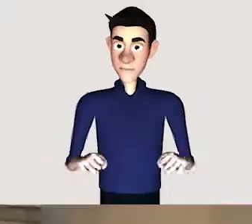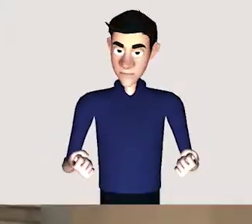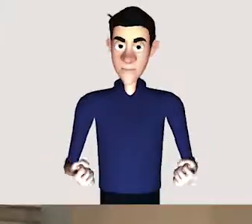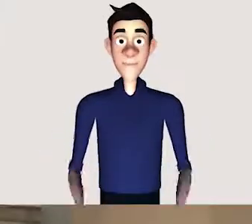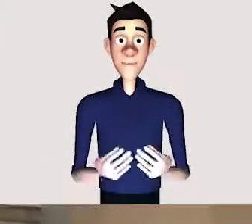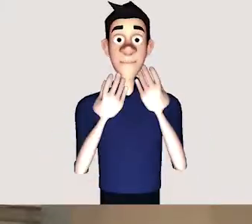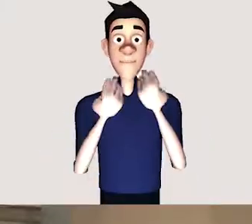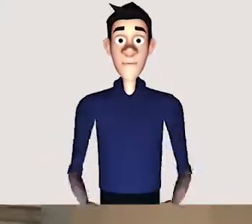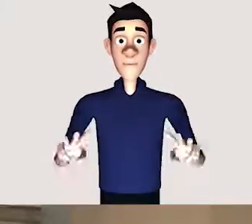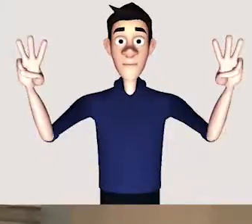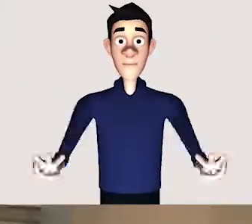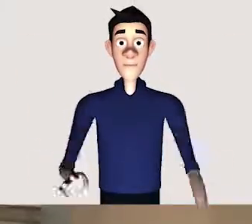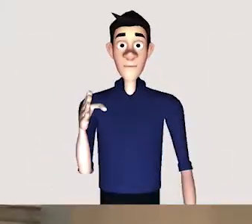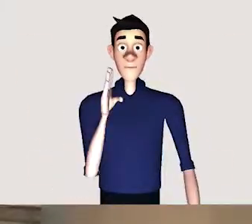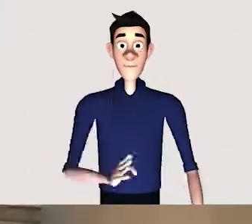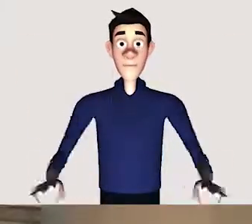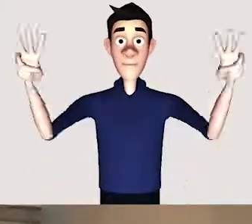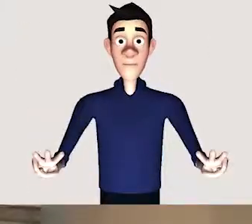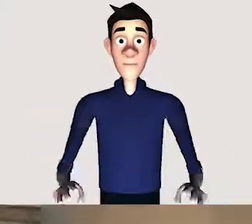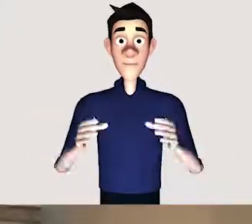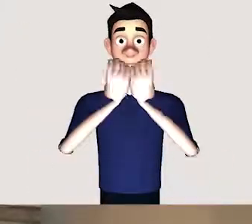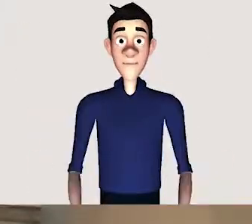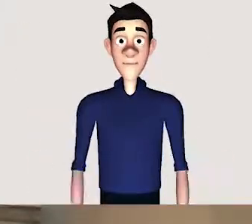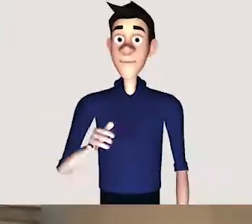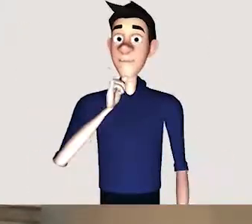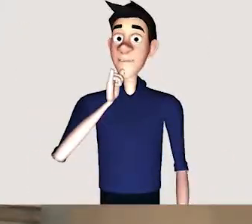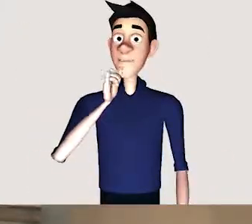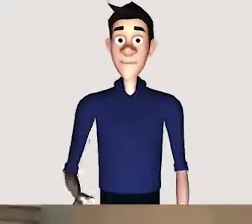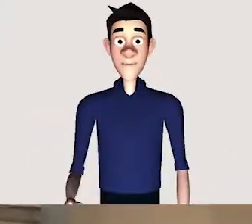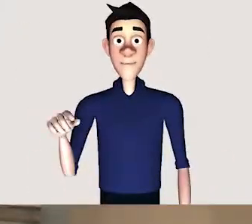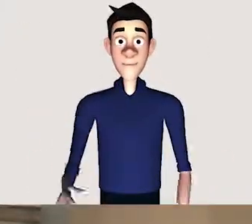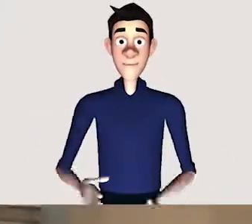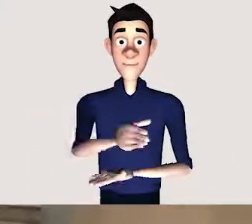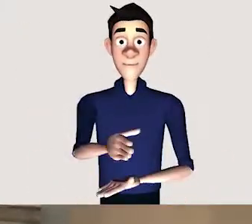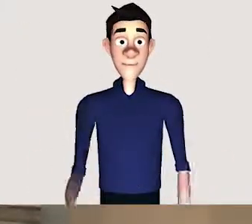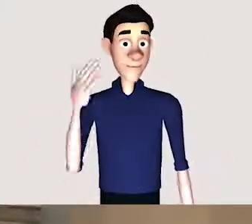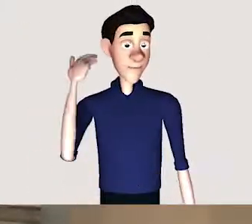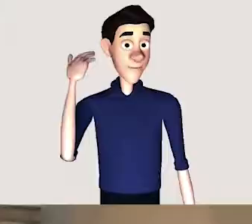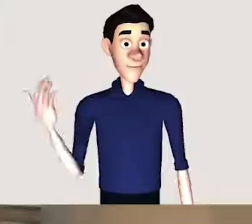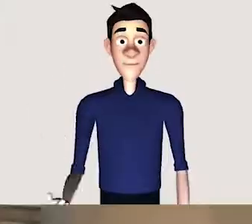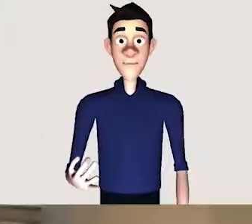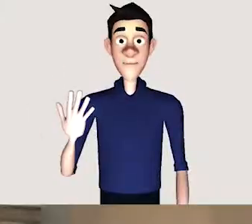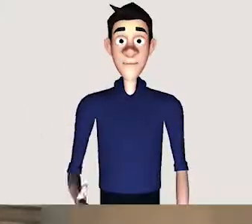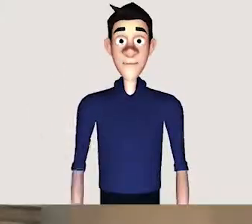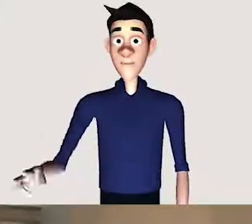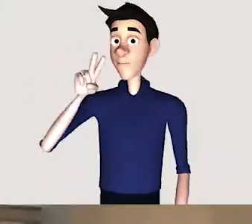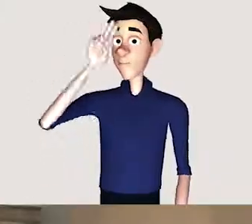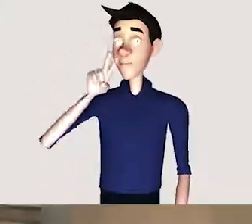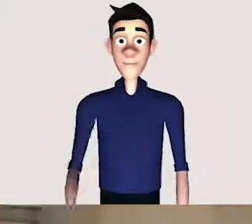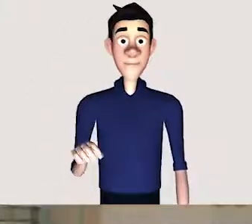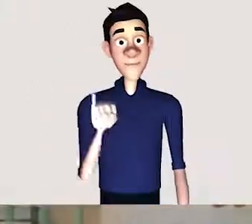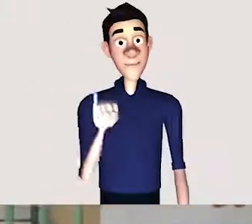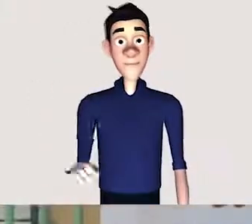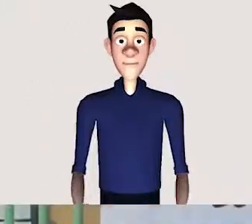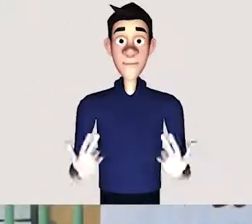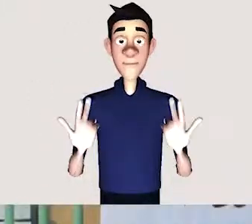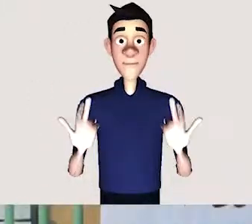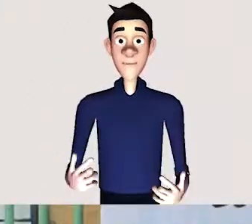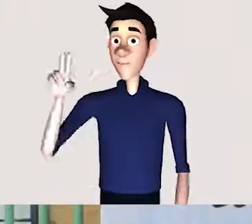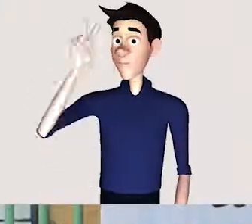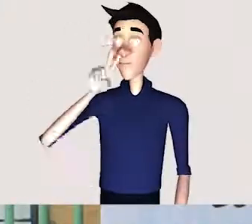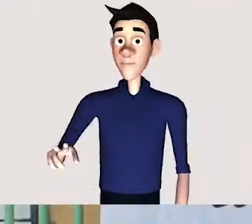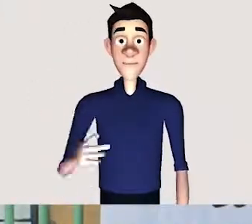é claro que esses esquecimentos também podem sofrer reveses e podem voltar à